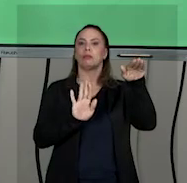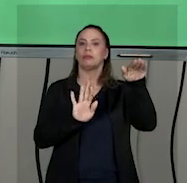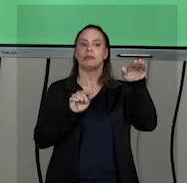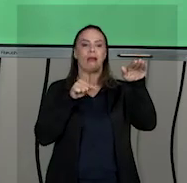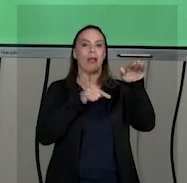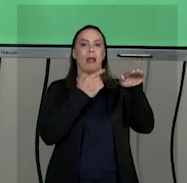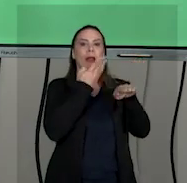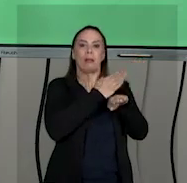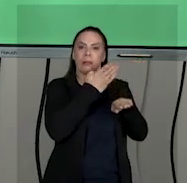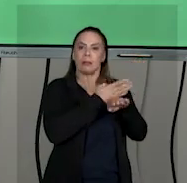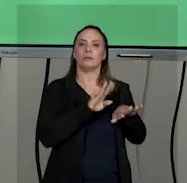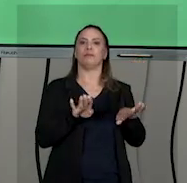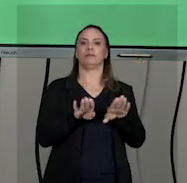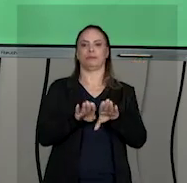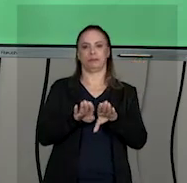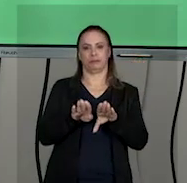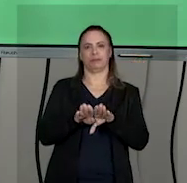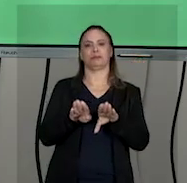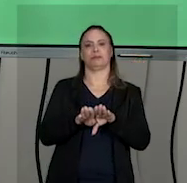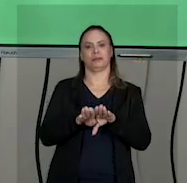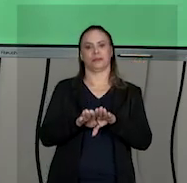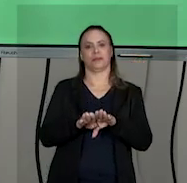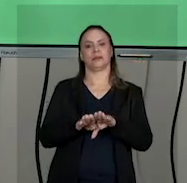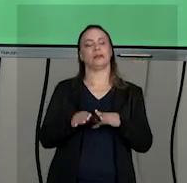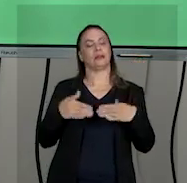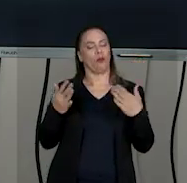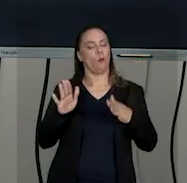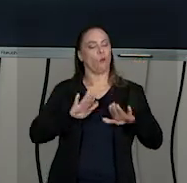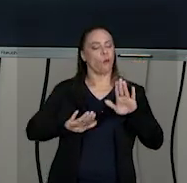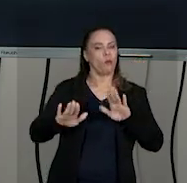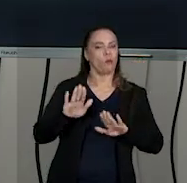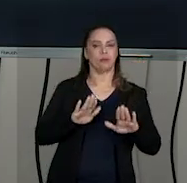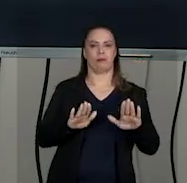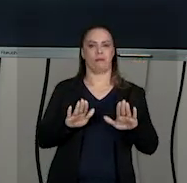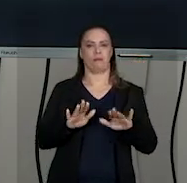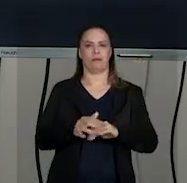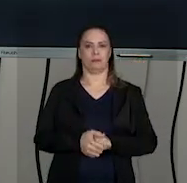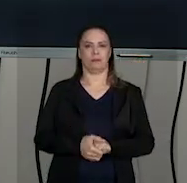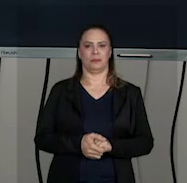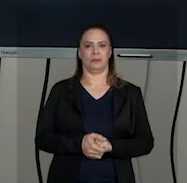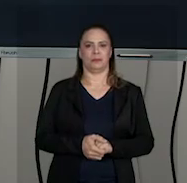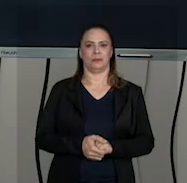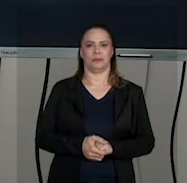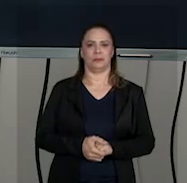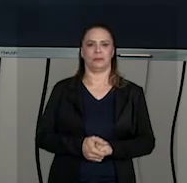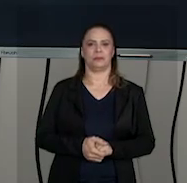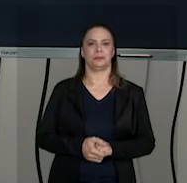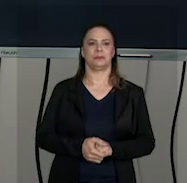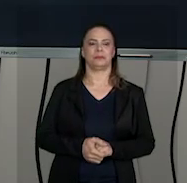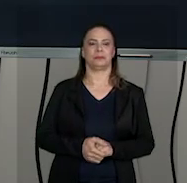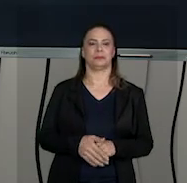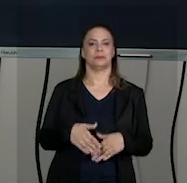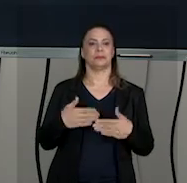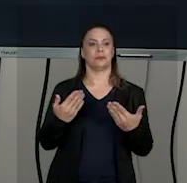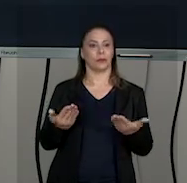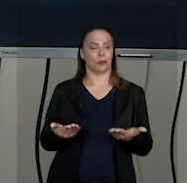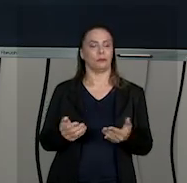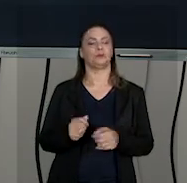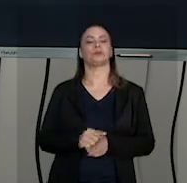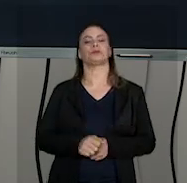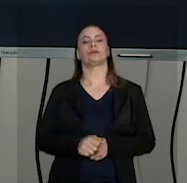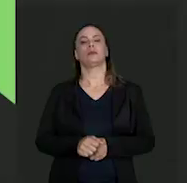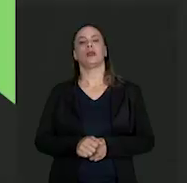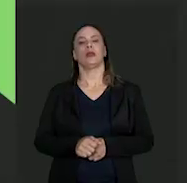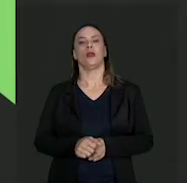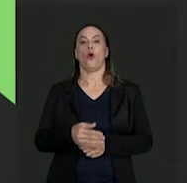daquilo. Então, tem que tomar muito cuidado com esses termos aí também. Bom, então, tanto o sexo, né, se é homem,